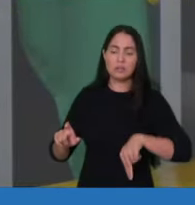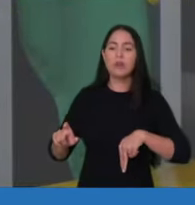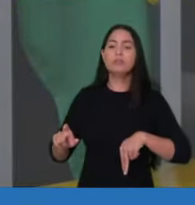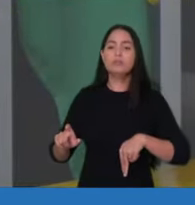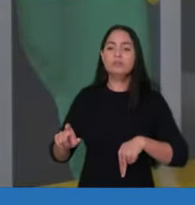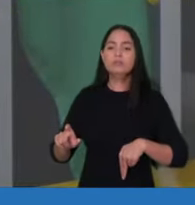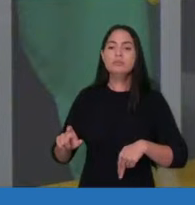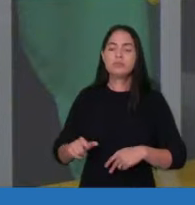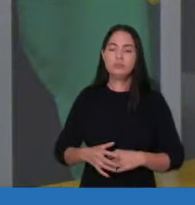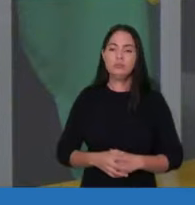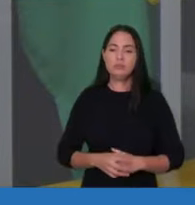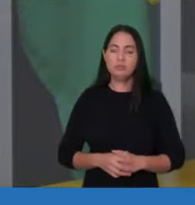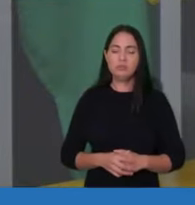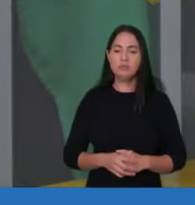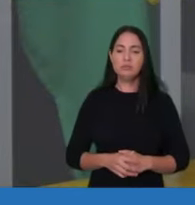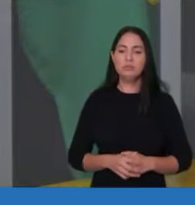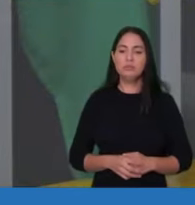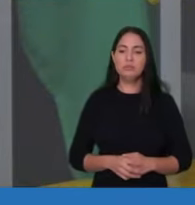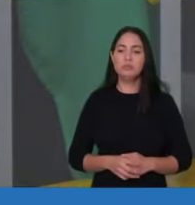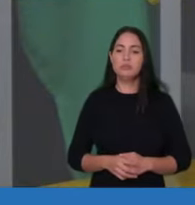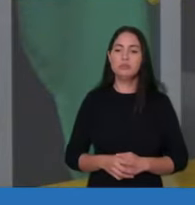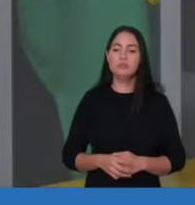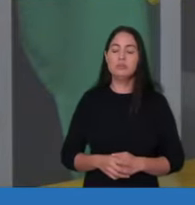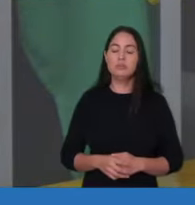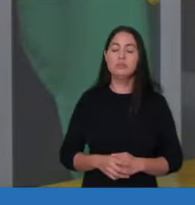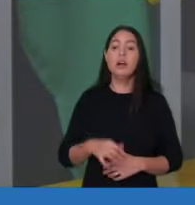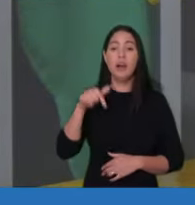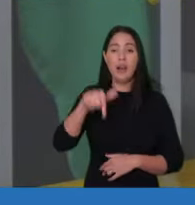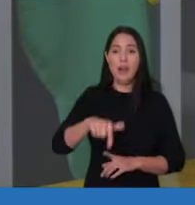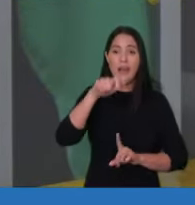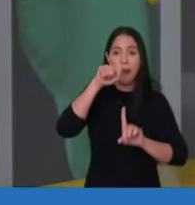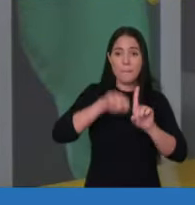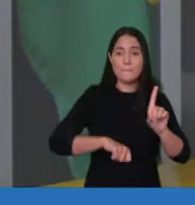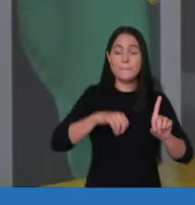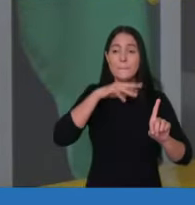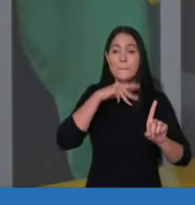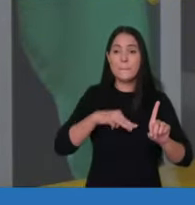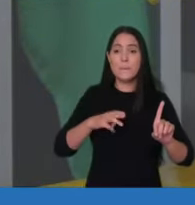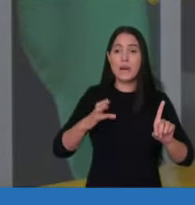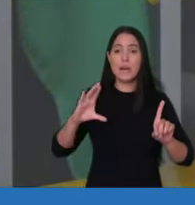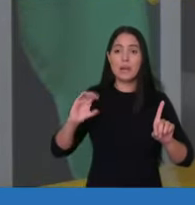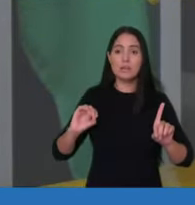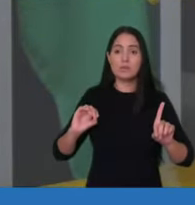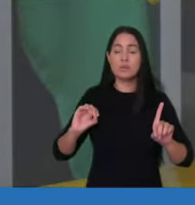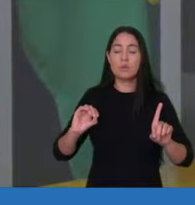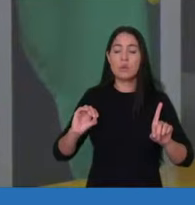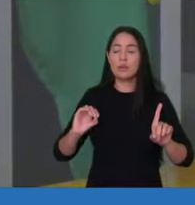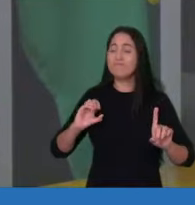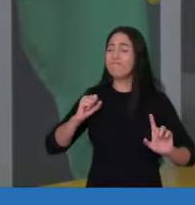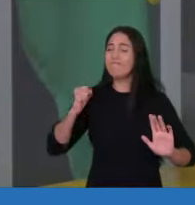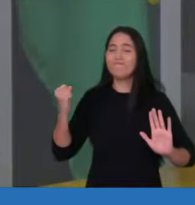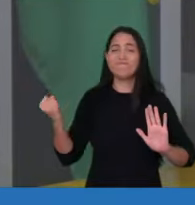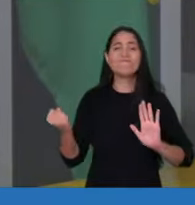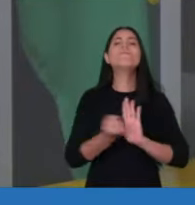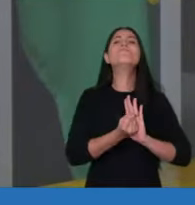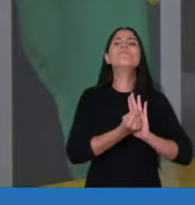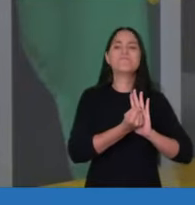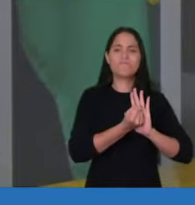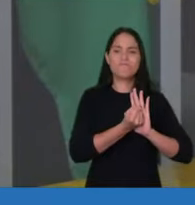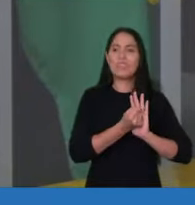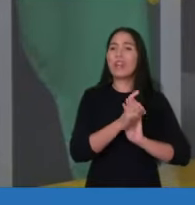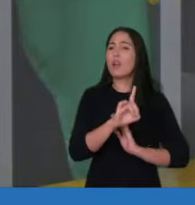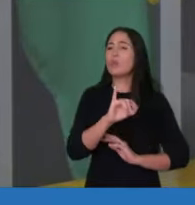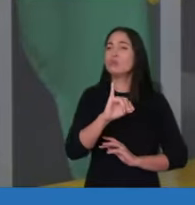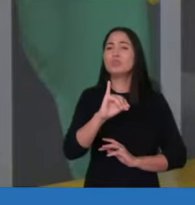Anderson Gomes. Esse mês de março é marcado por